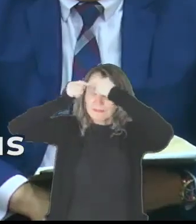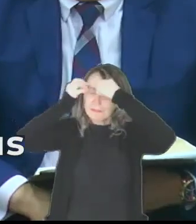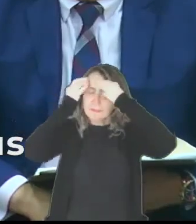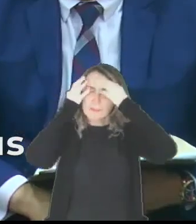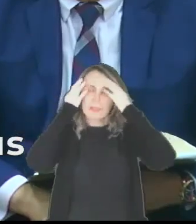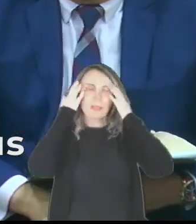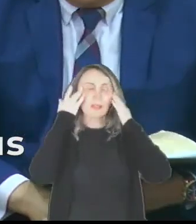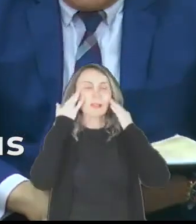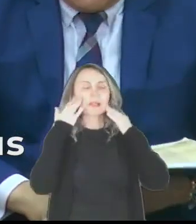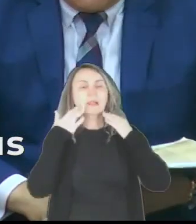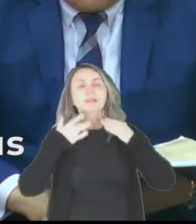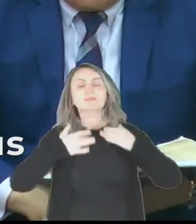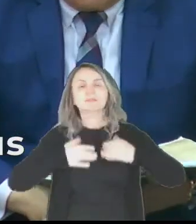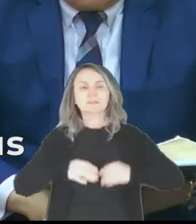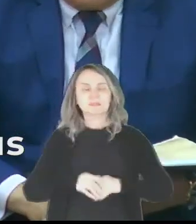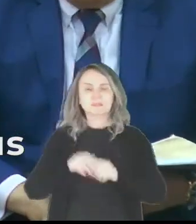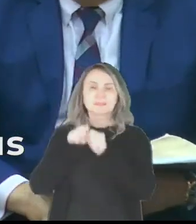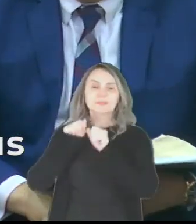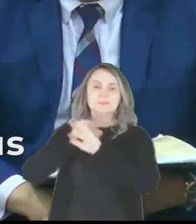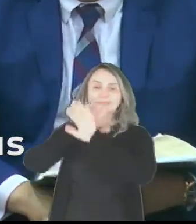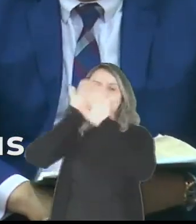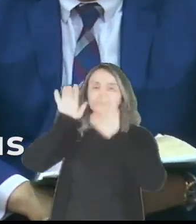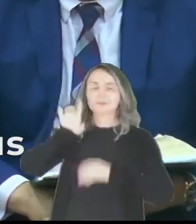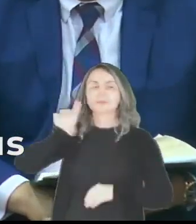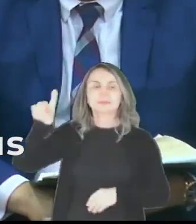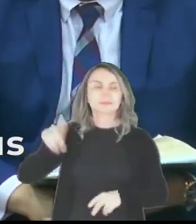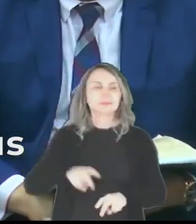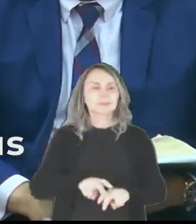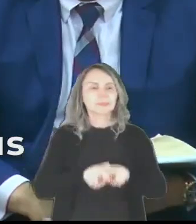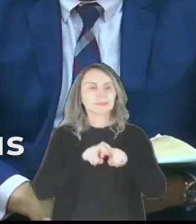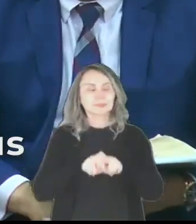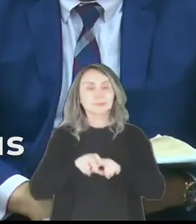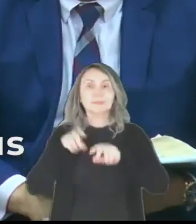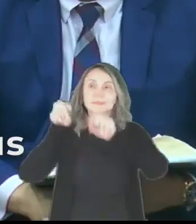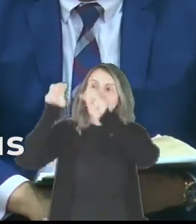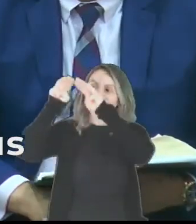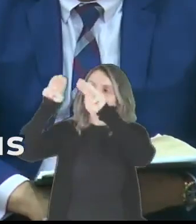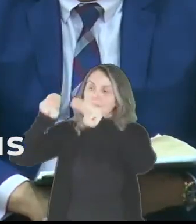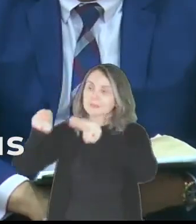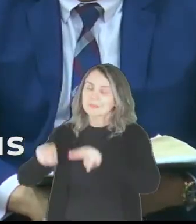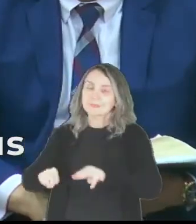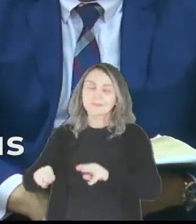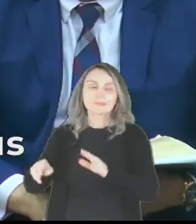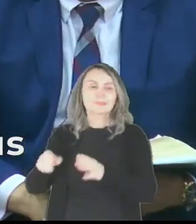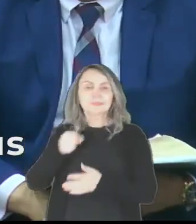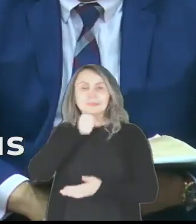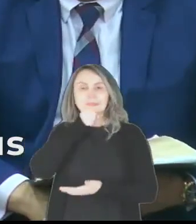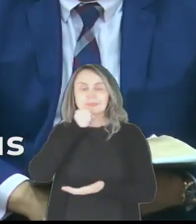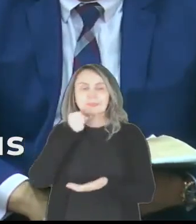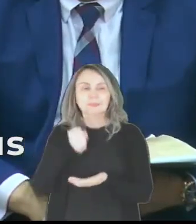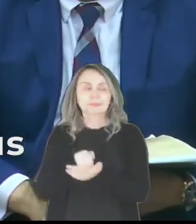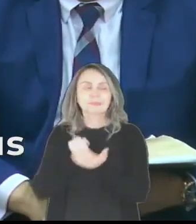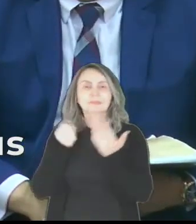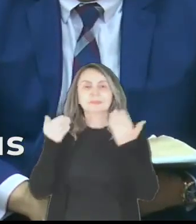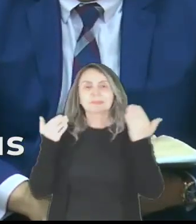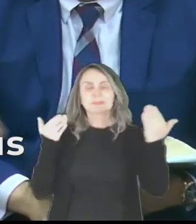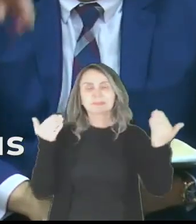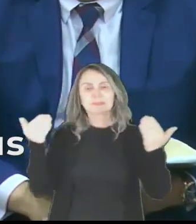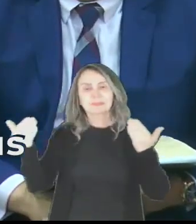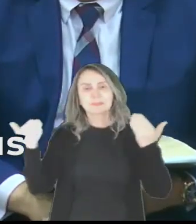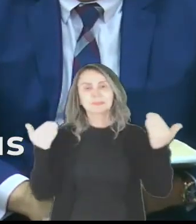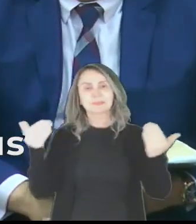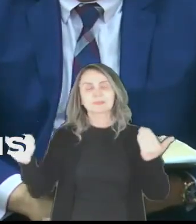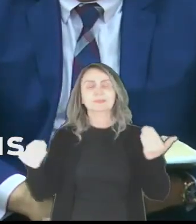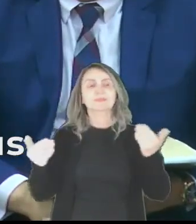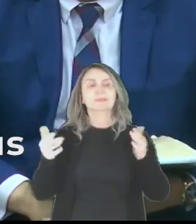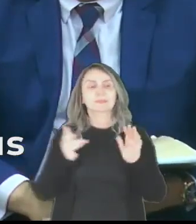nossa salvação. Glória a Deus. Por isso que aquele maná do Antigo Testamento era uma figura de Cristo. Aquele